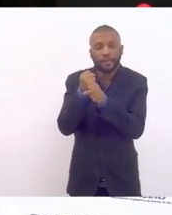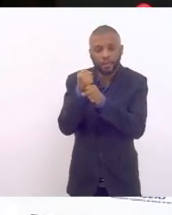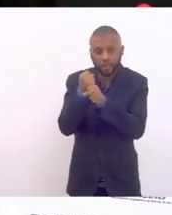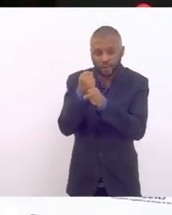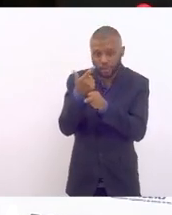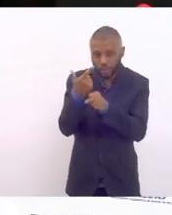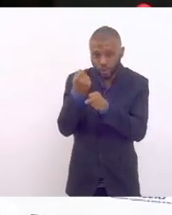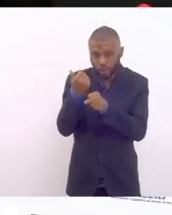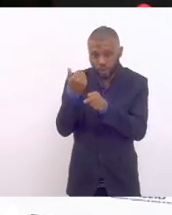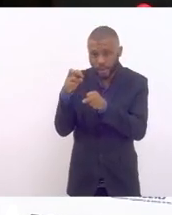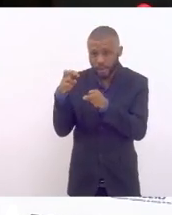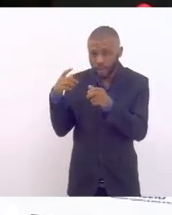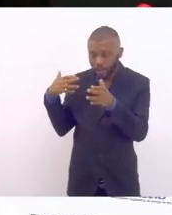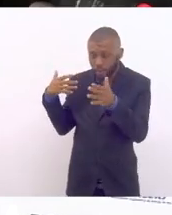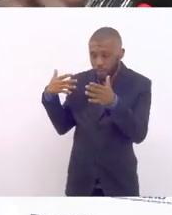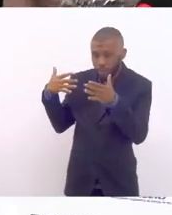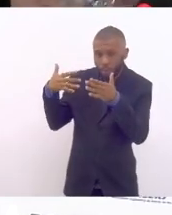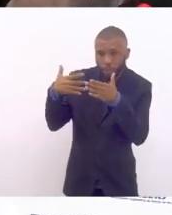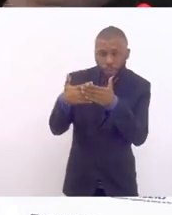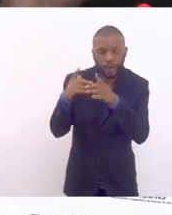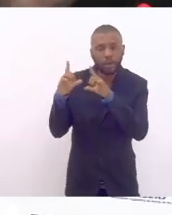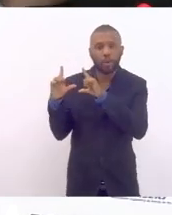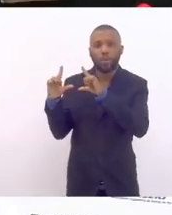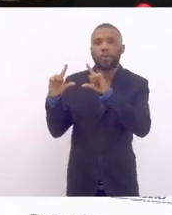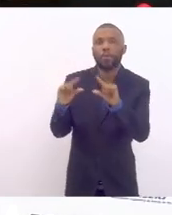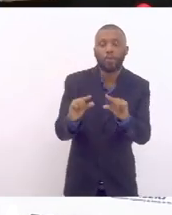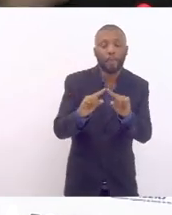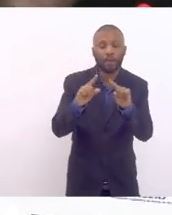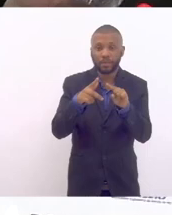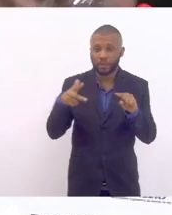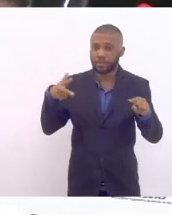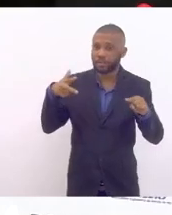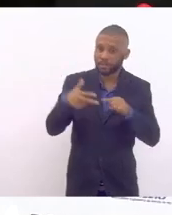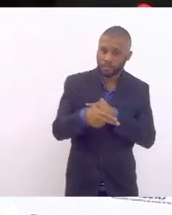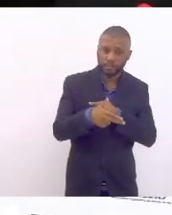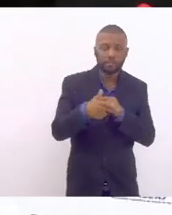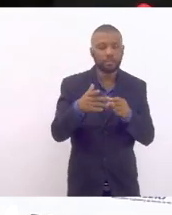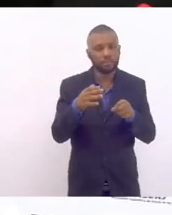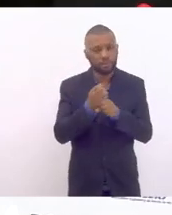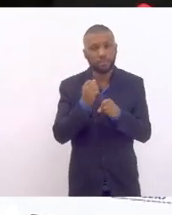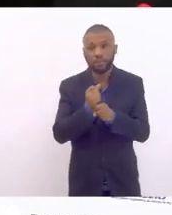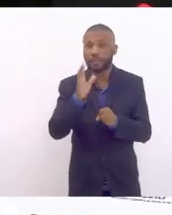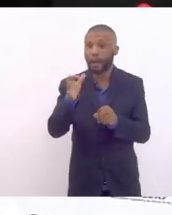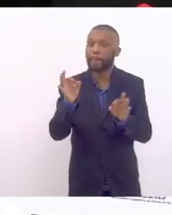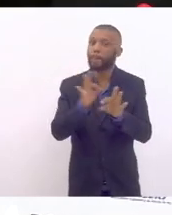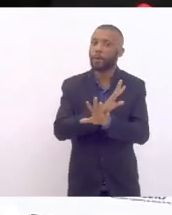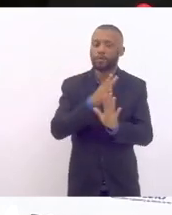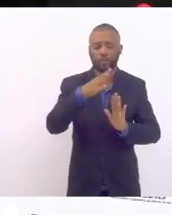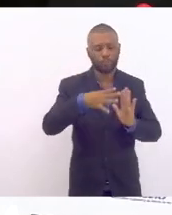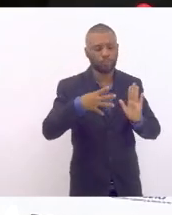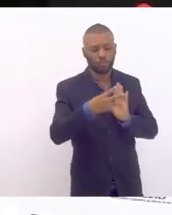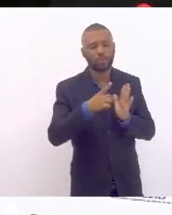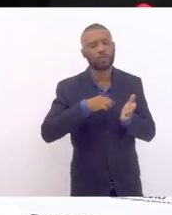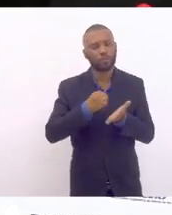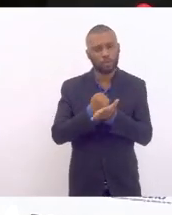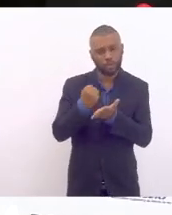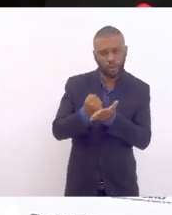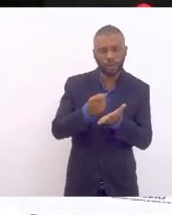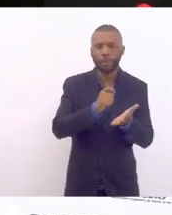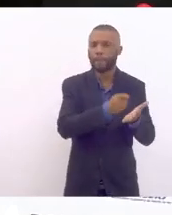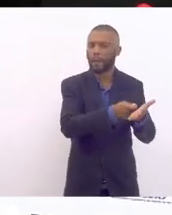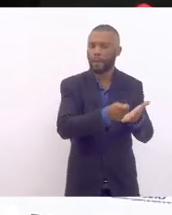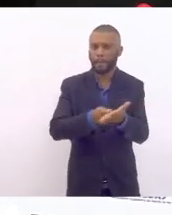2015 mas nunca antes nesses últimos anos o corte acontece o orçamento já com a sua dotação né com o contrato para você